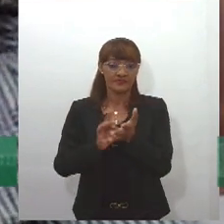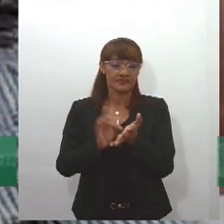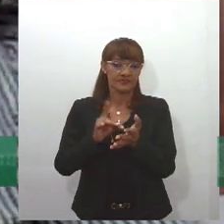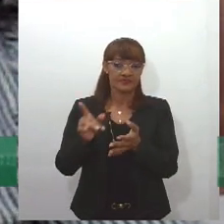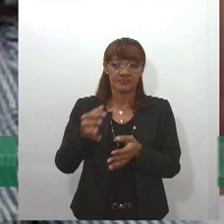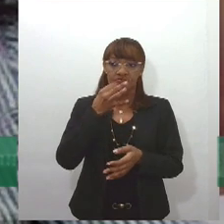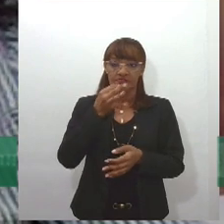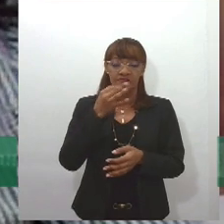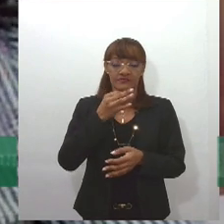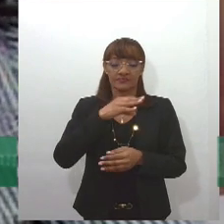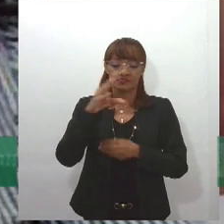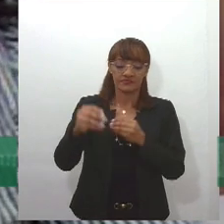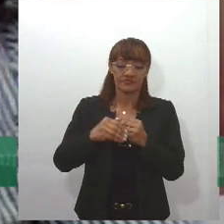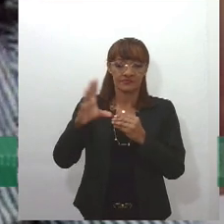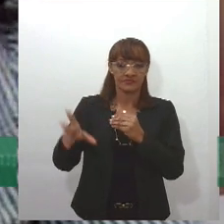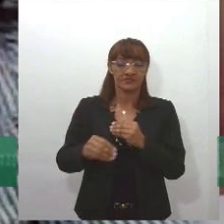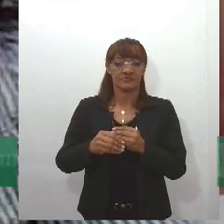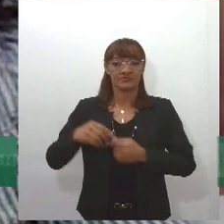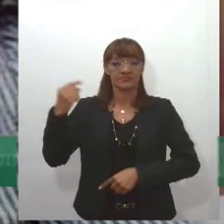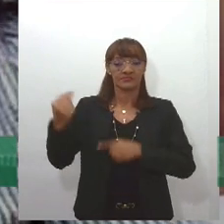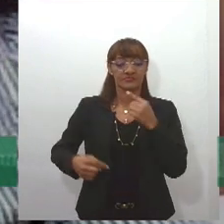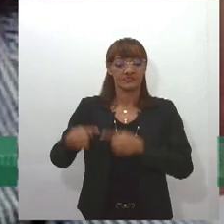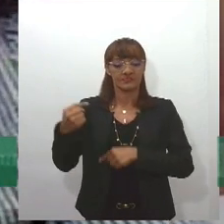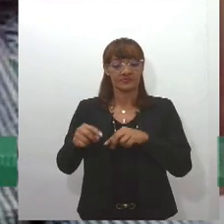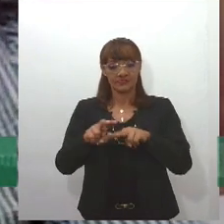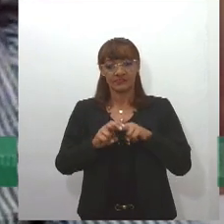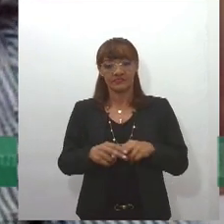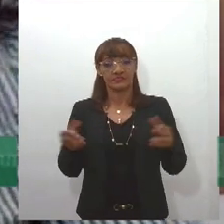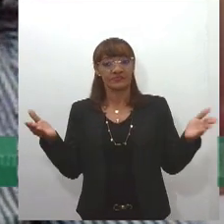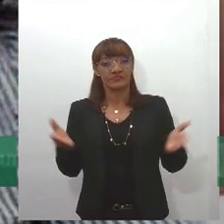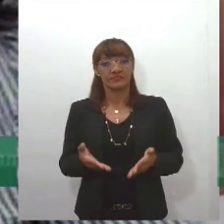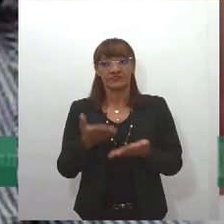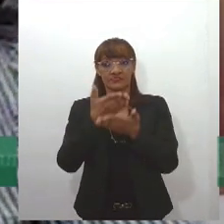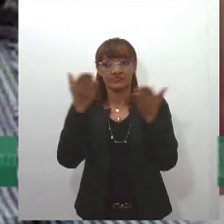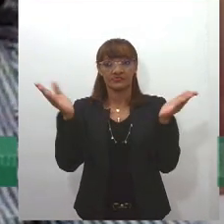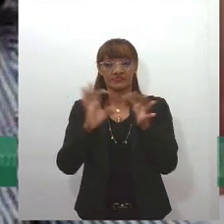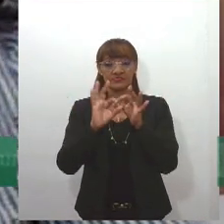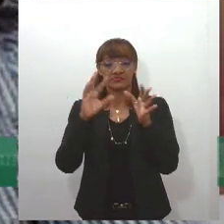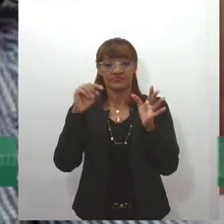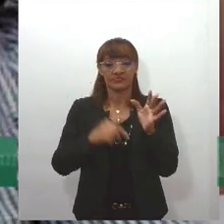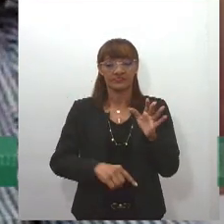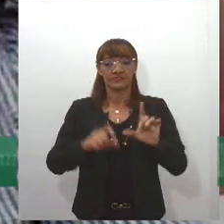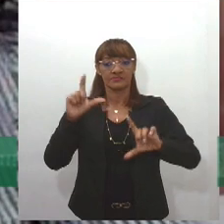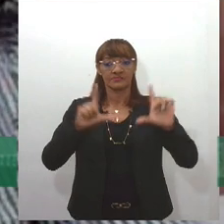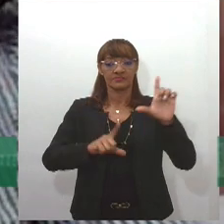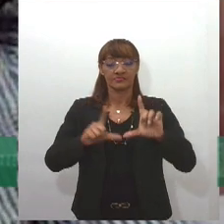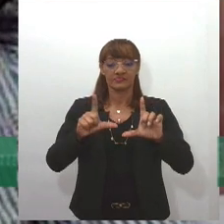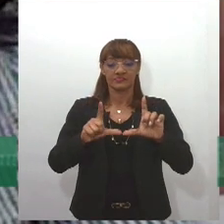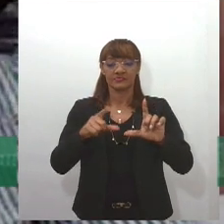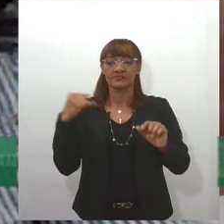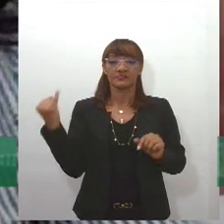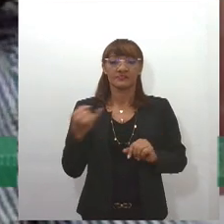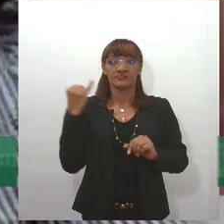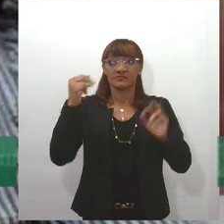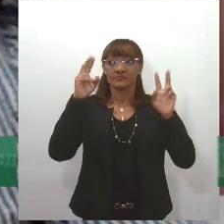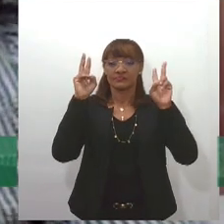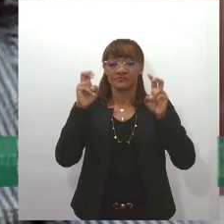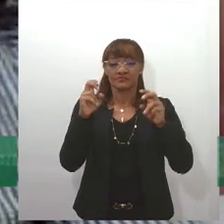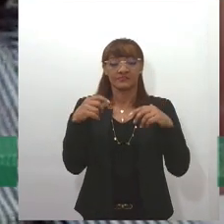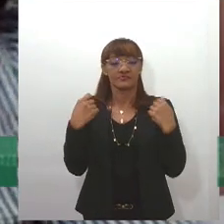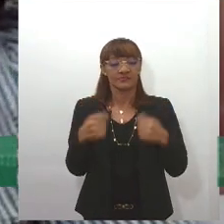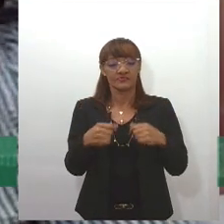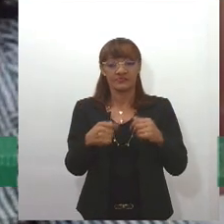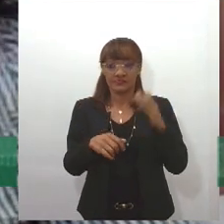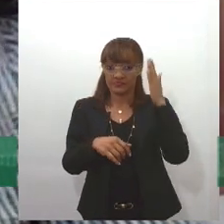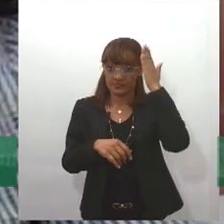debater por isso que esse espaço que vocês abrem para trazer esse assunto ele é muito importante porque a gente precisa ter consciência